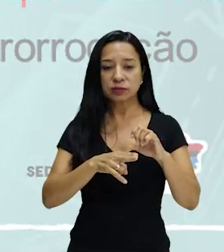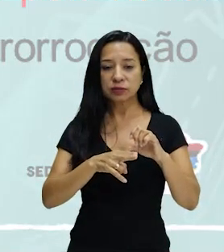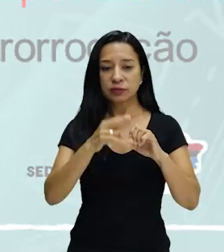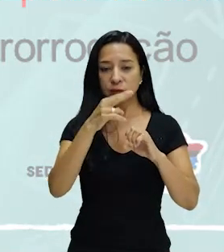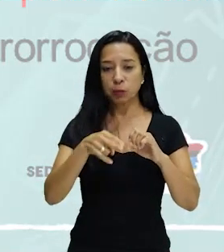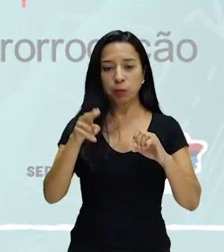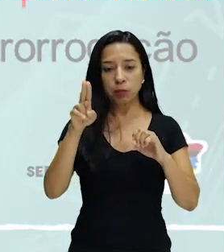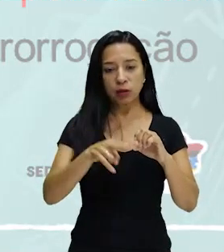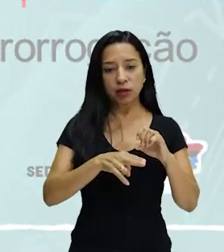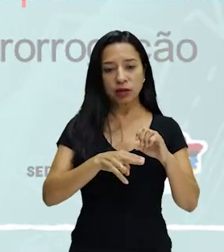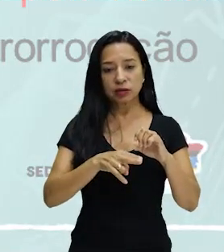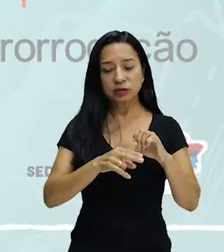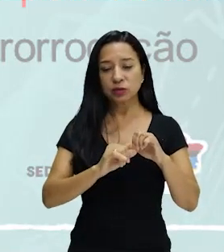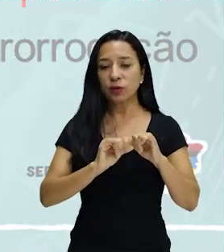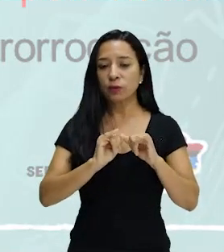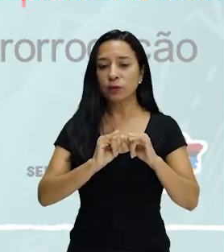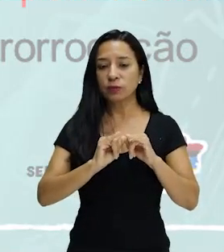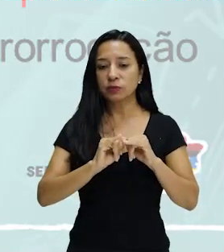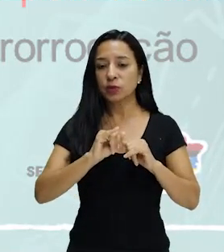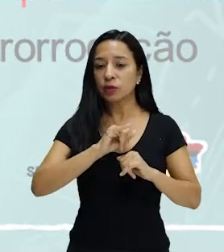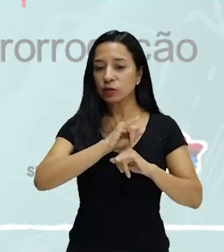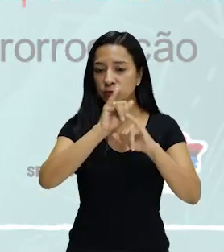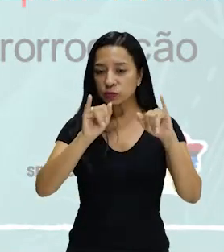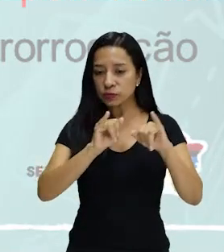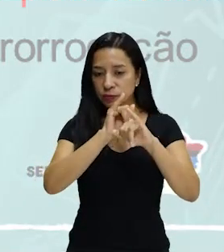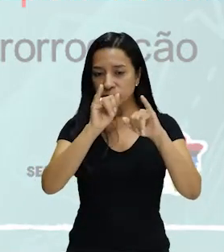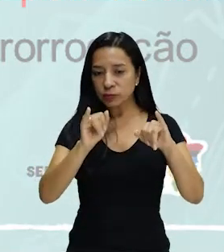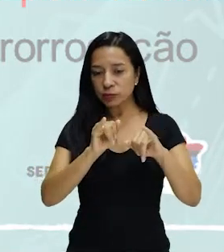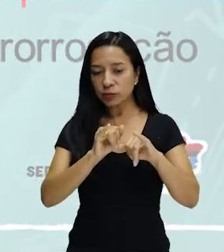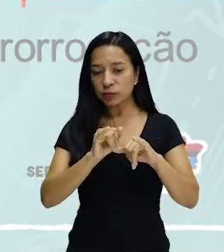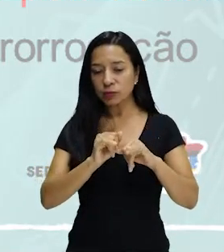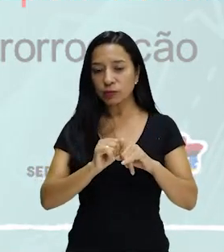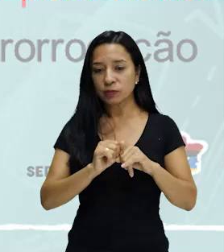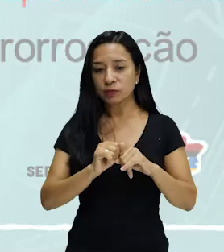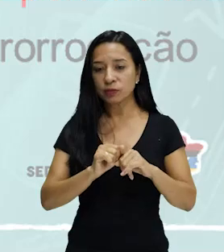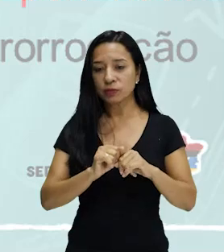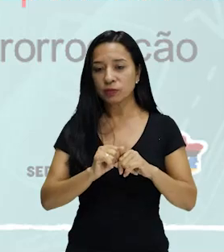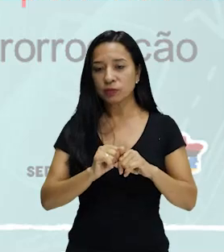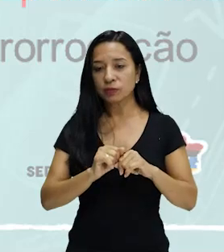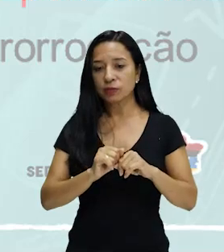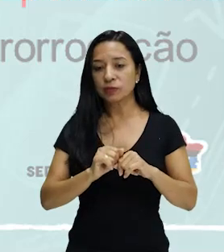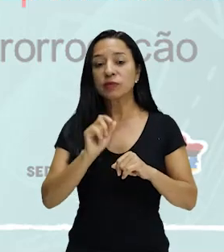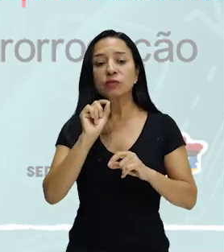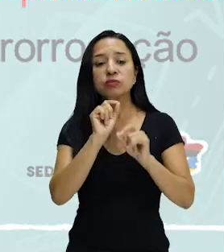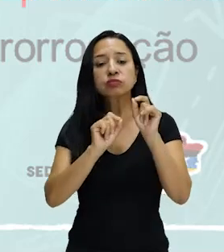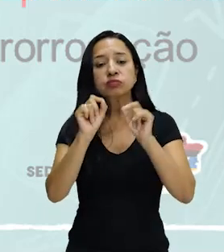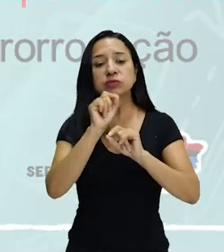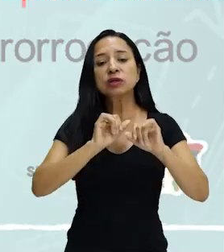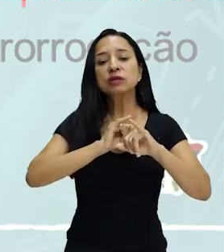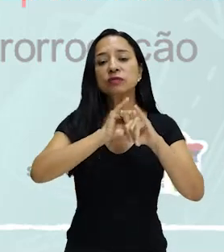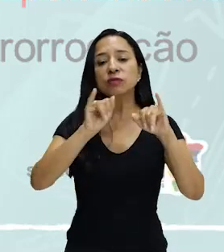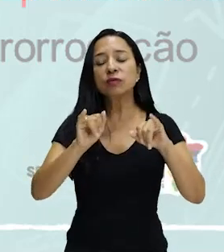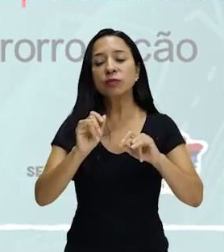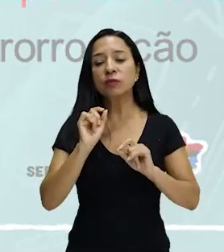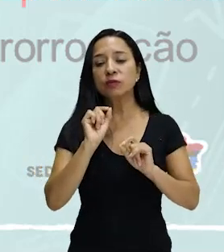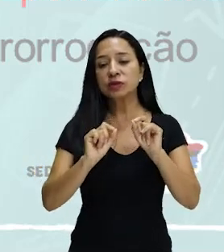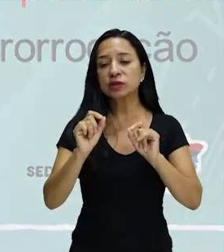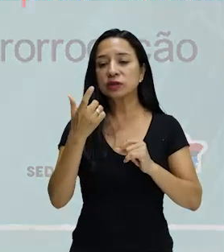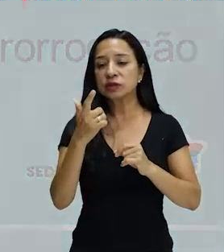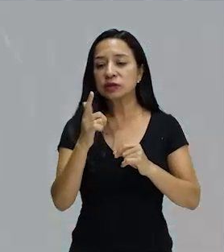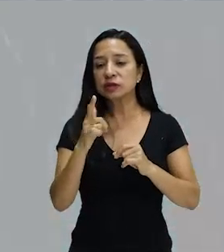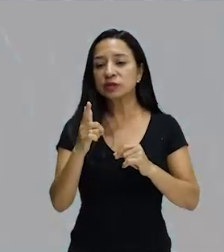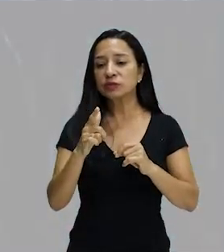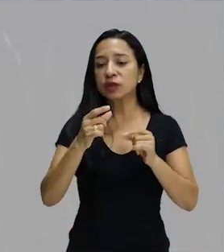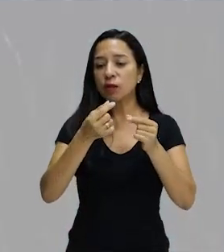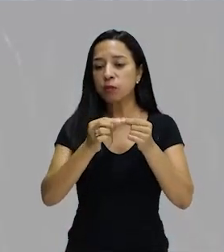A Caixa Econômica informou. Quem informou? A Caixa Econômica. Informou o quê? Que não